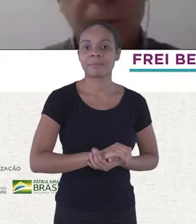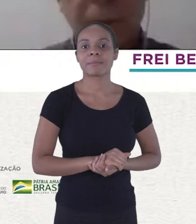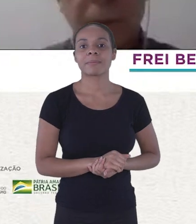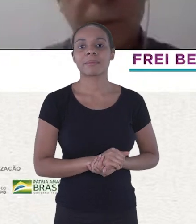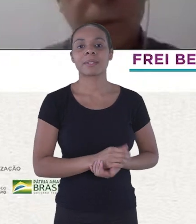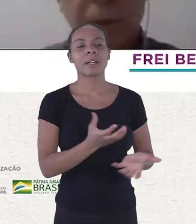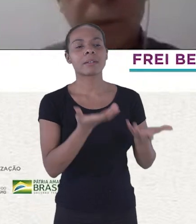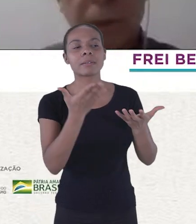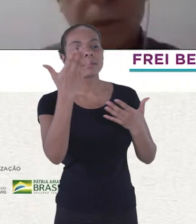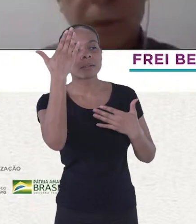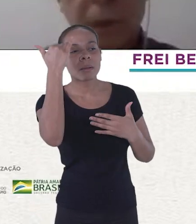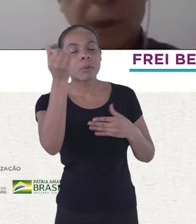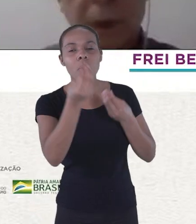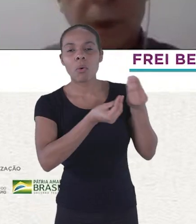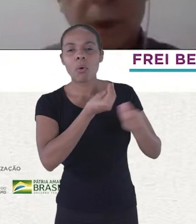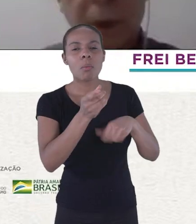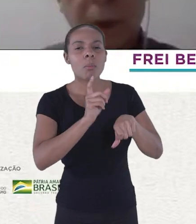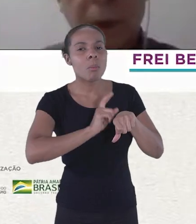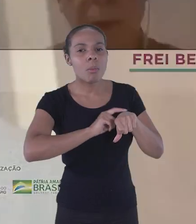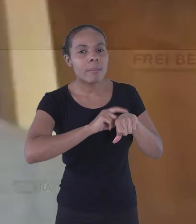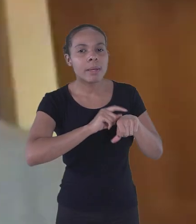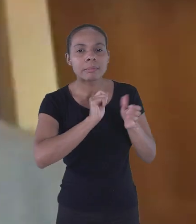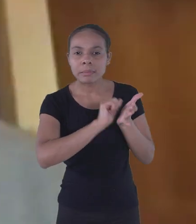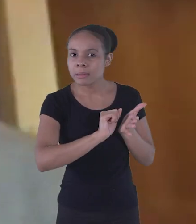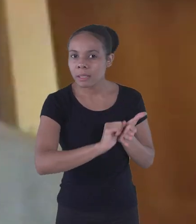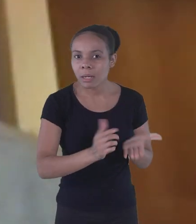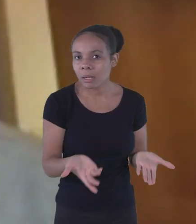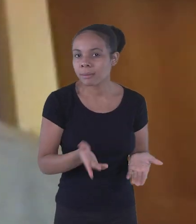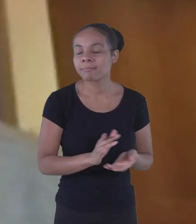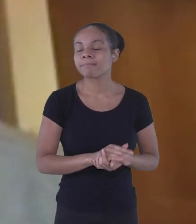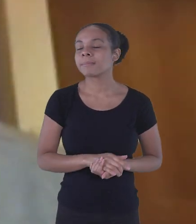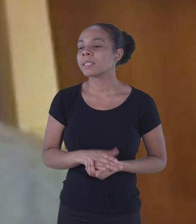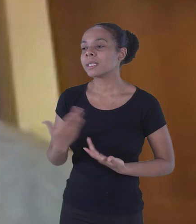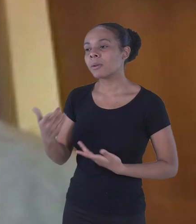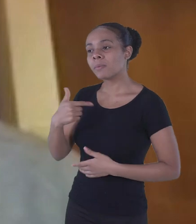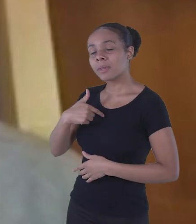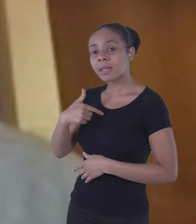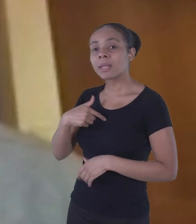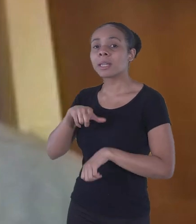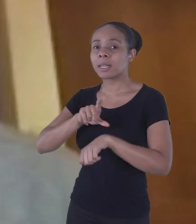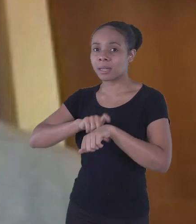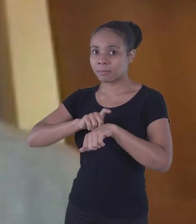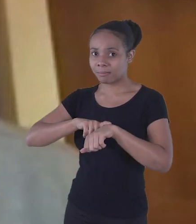Em alguns momentos que eu estava escrevendo, rememorar não foi fácil,